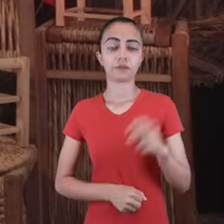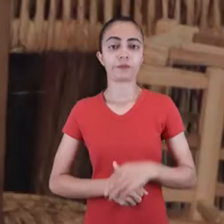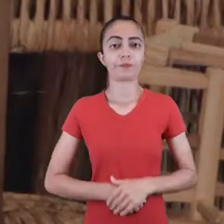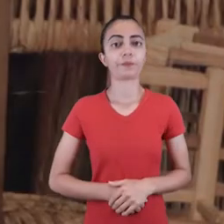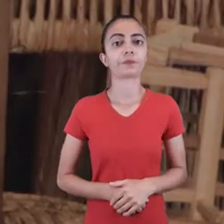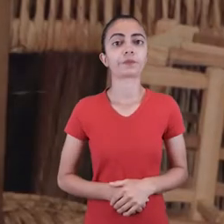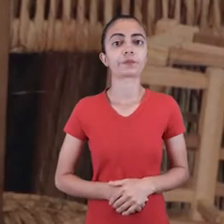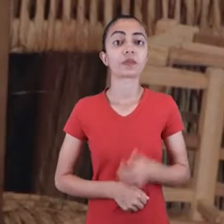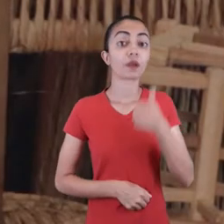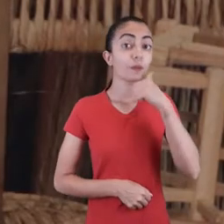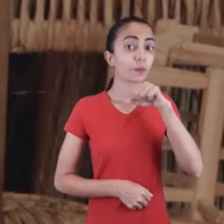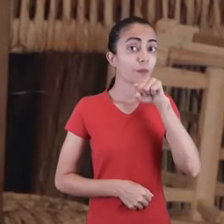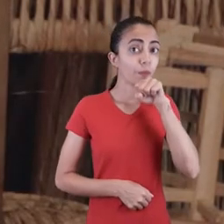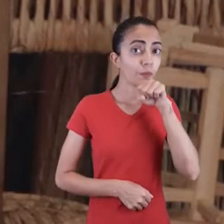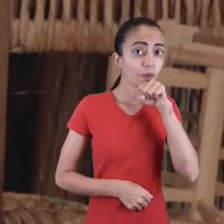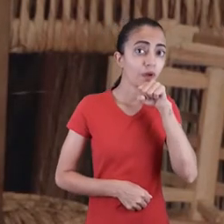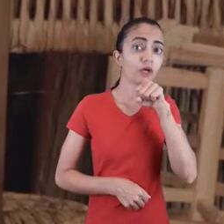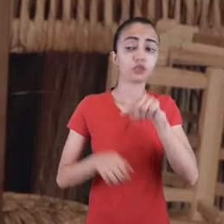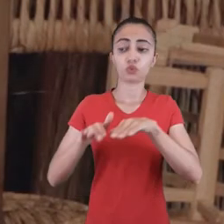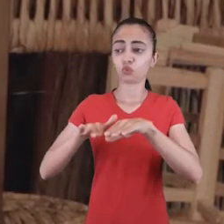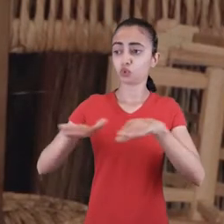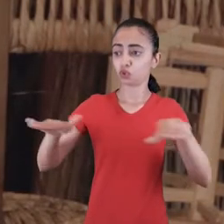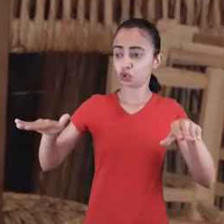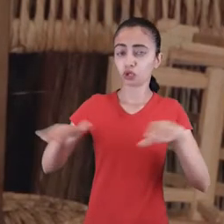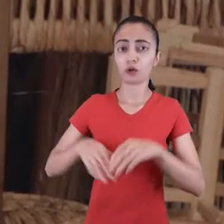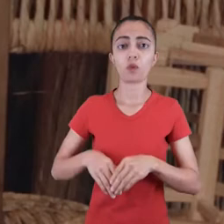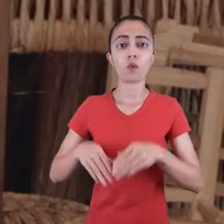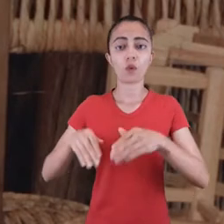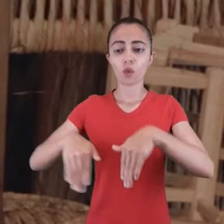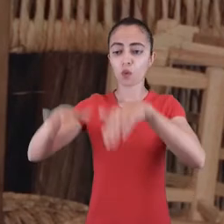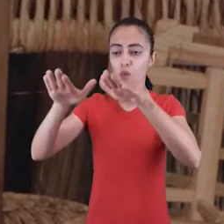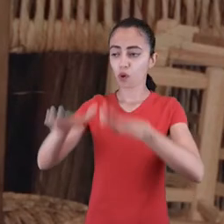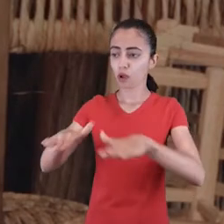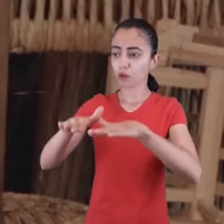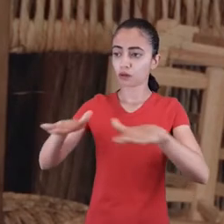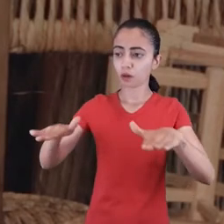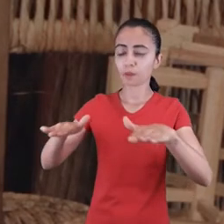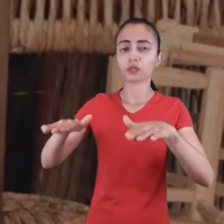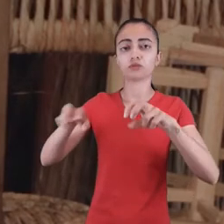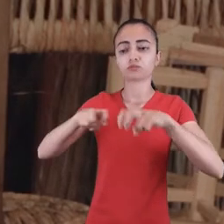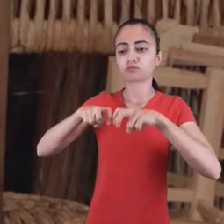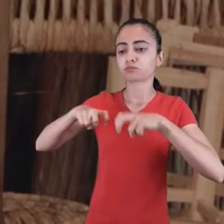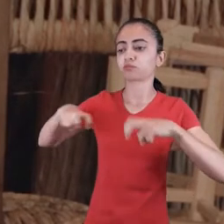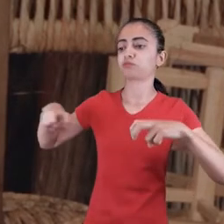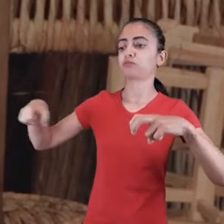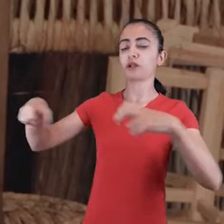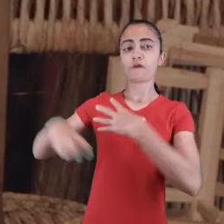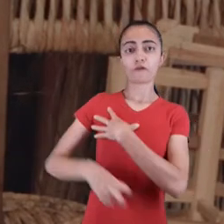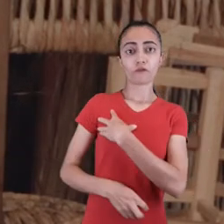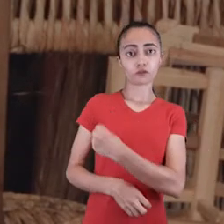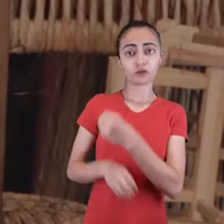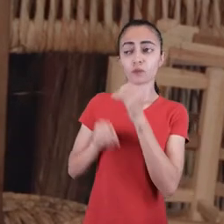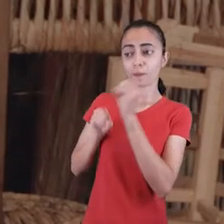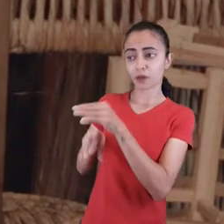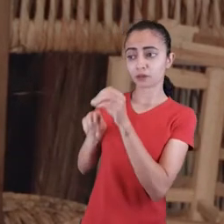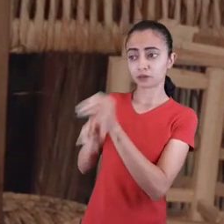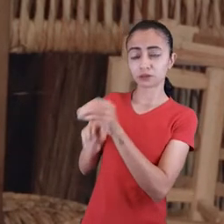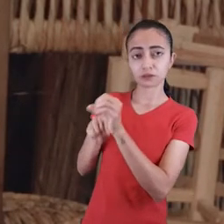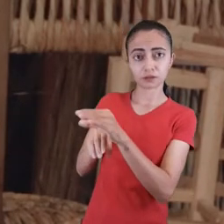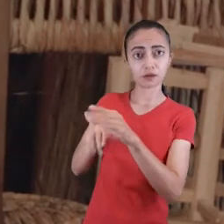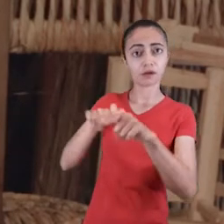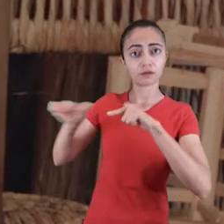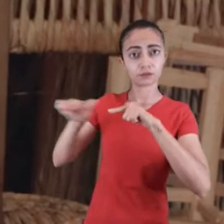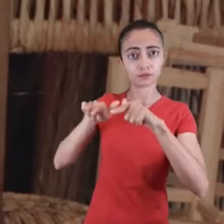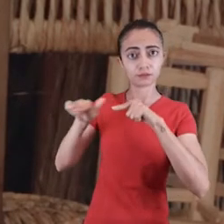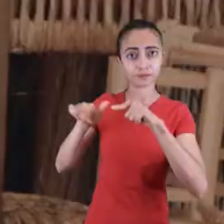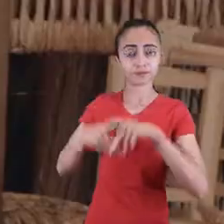idade. Minha mãe, ela sentava no chão, colocava os tapetes no chão e falava para nós sentar ao lado dela, que ela ia